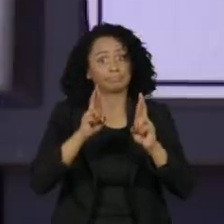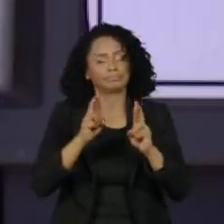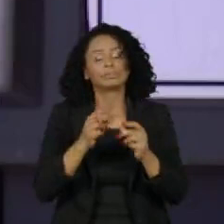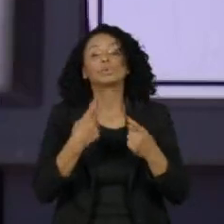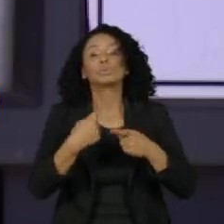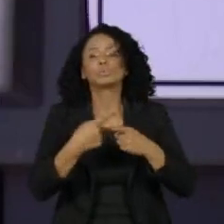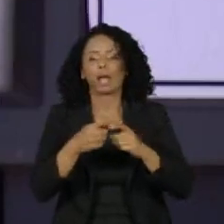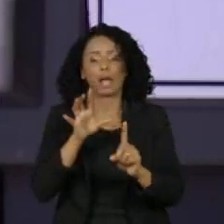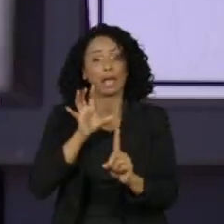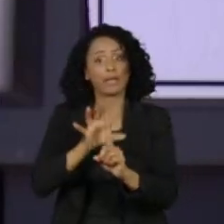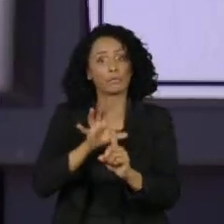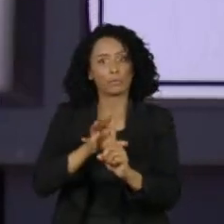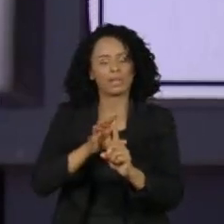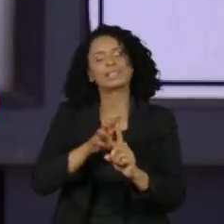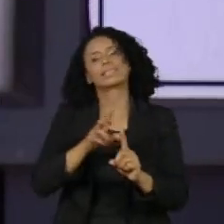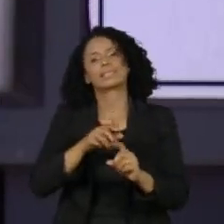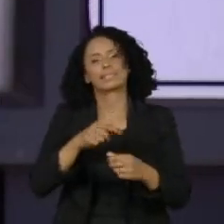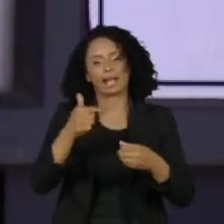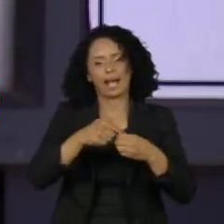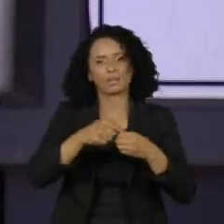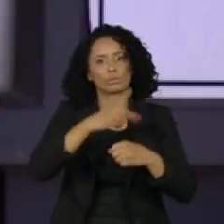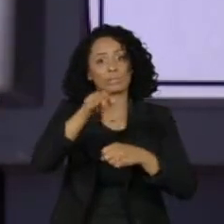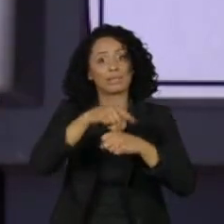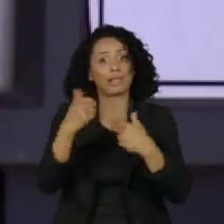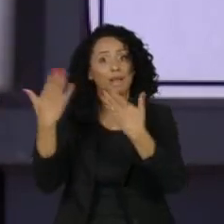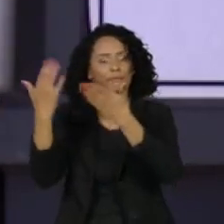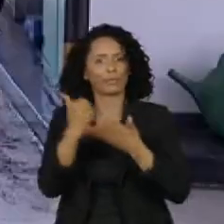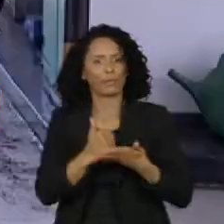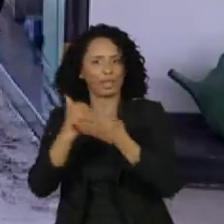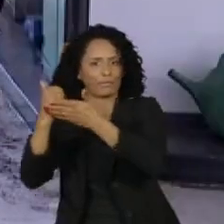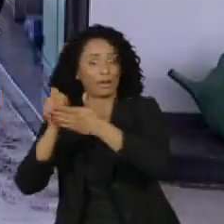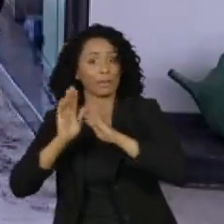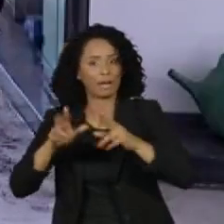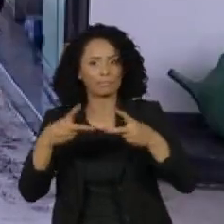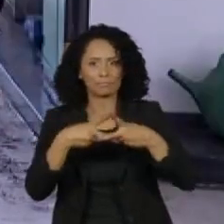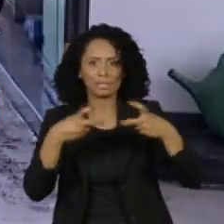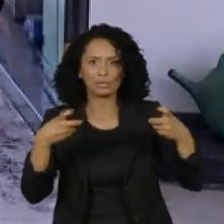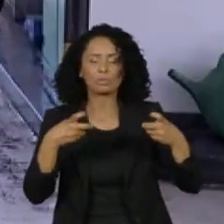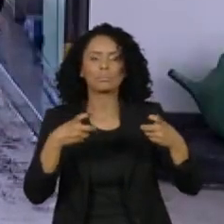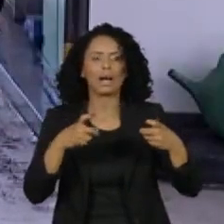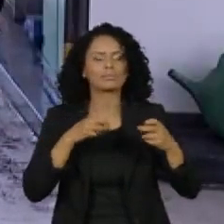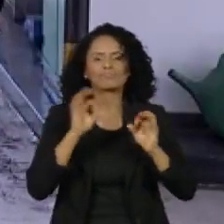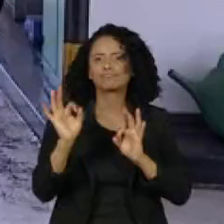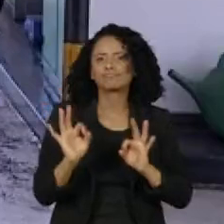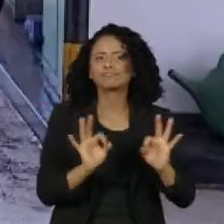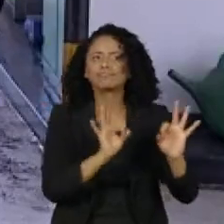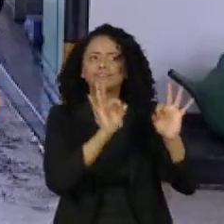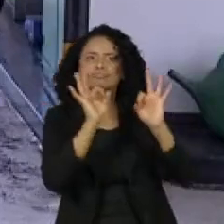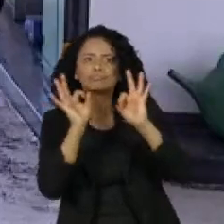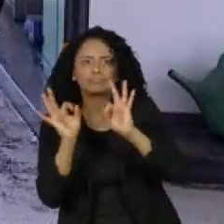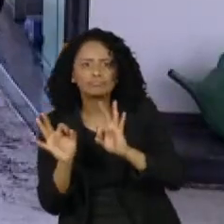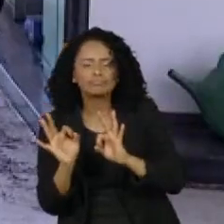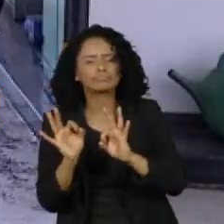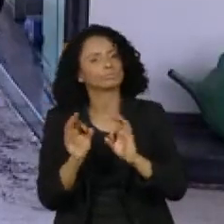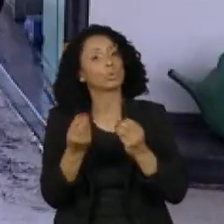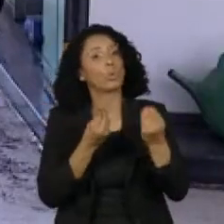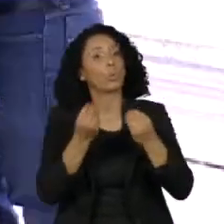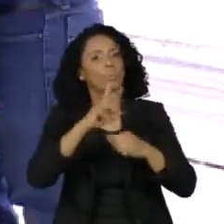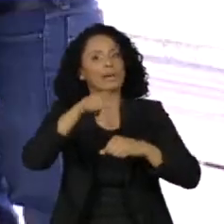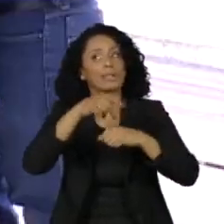da importação da gasolina segundo a Petrobras a redução acompanha a evolução dos preços internacionais